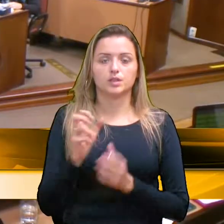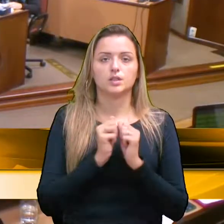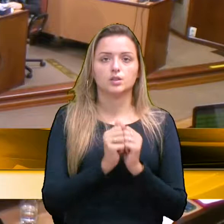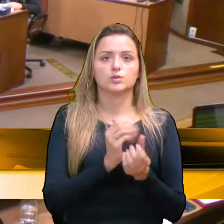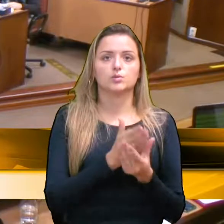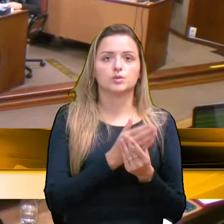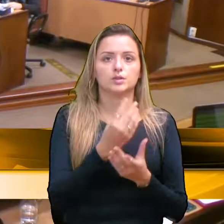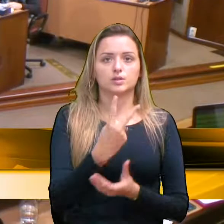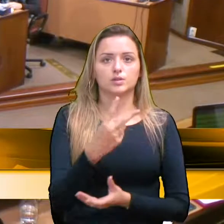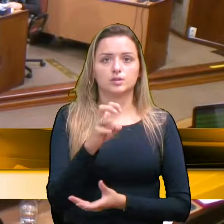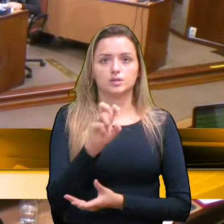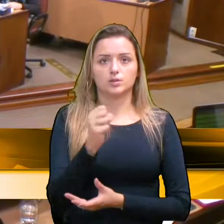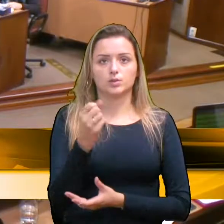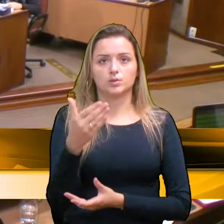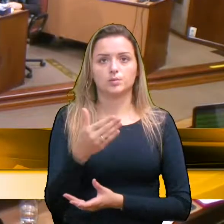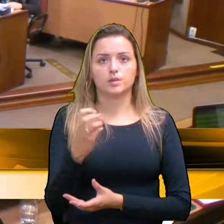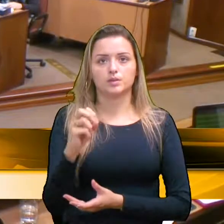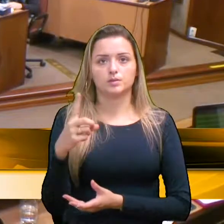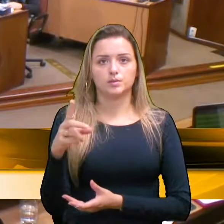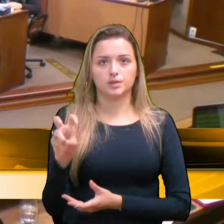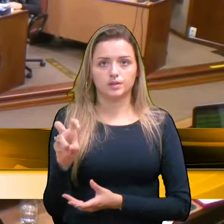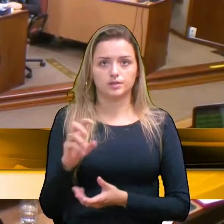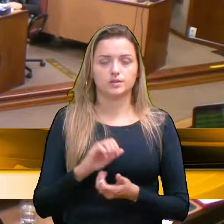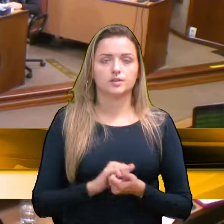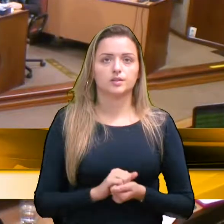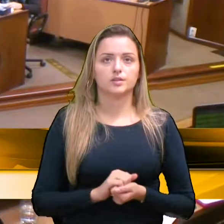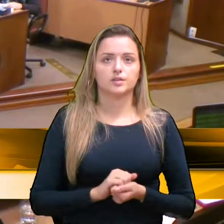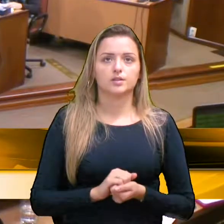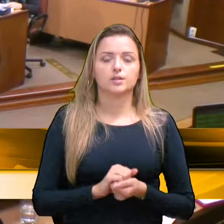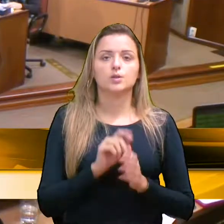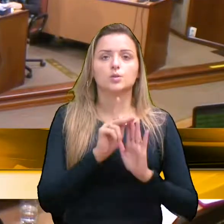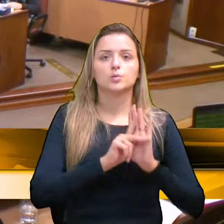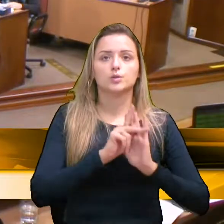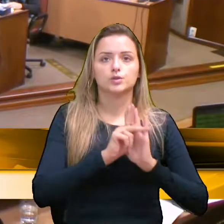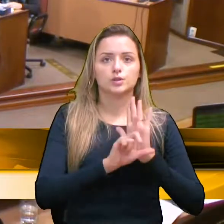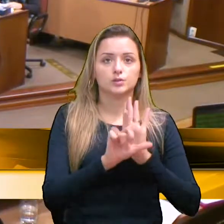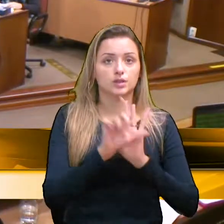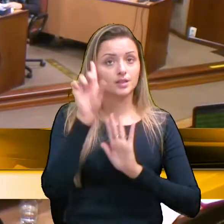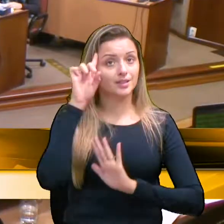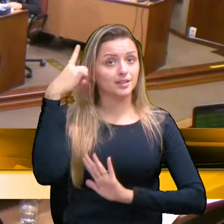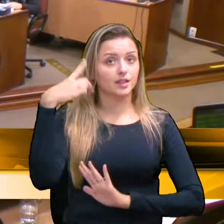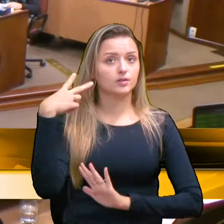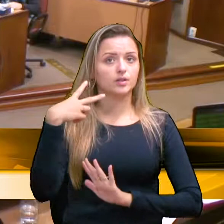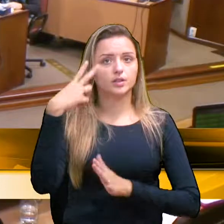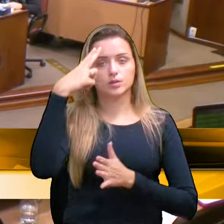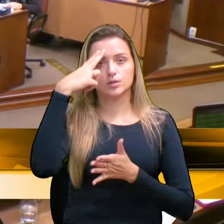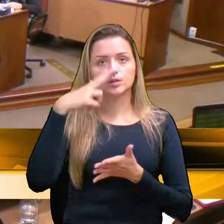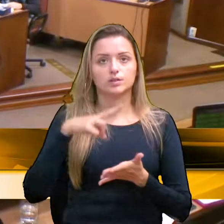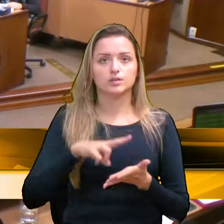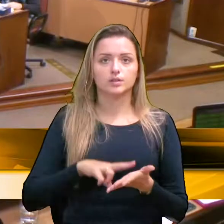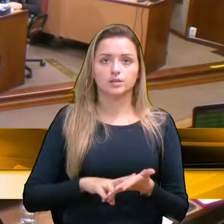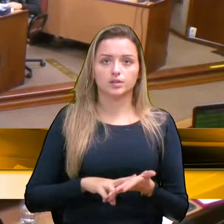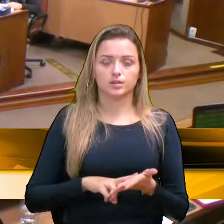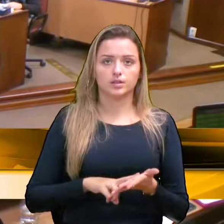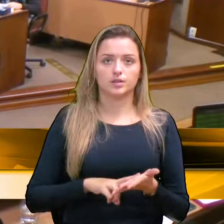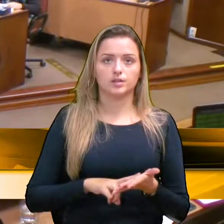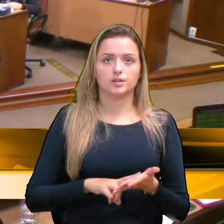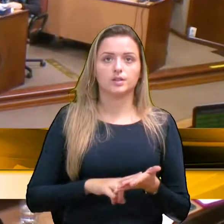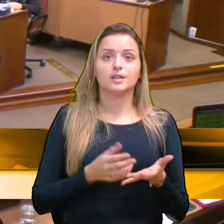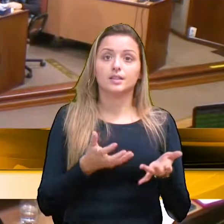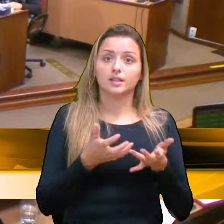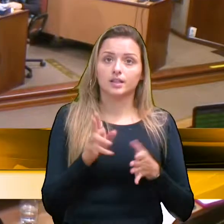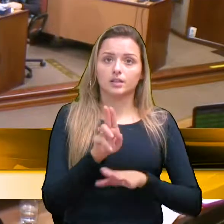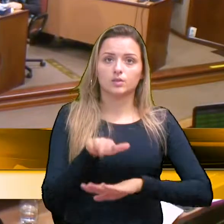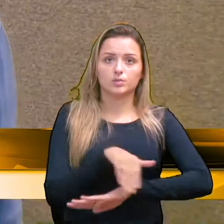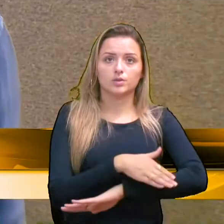número 258/2015. O projeto de lei é da autoria do vereador Neri Andrade Pereira Júnior e visa denominar